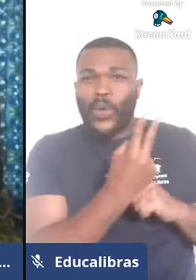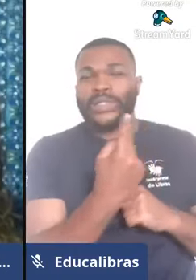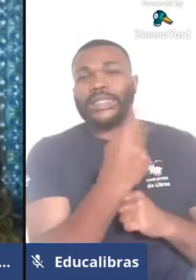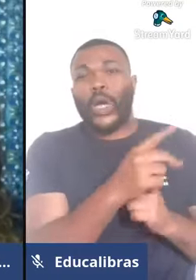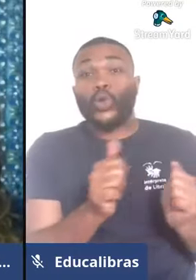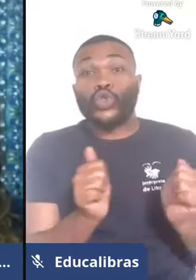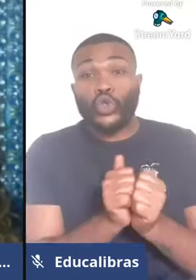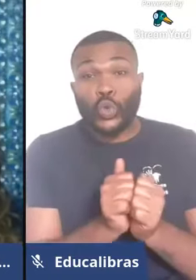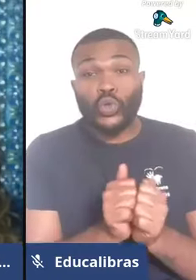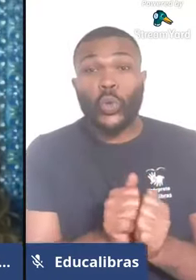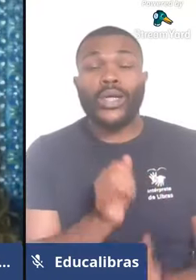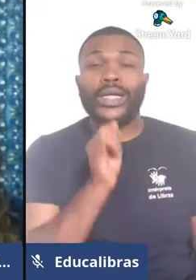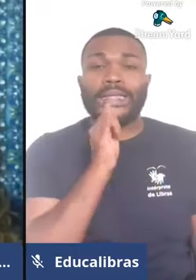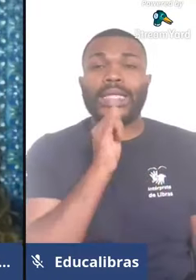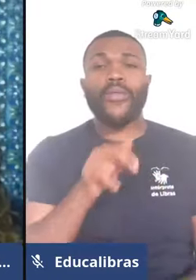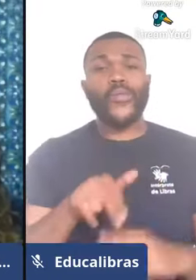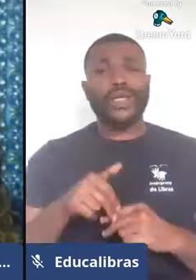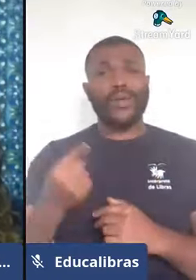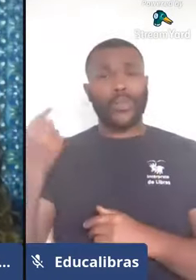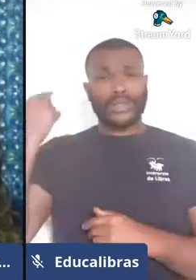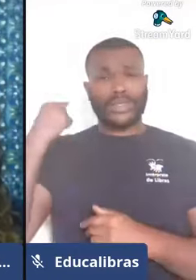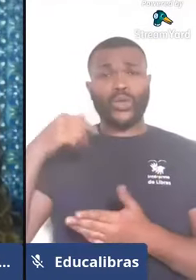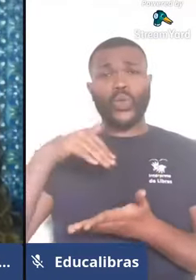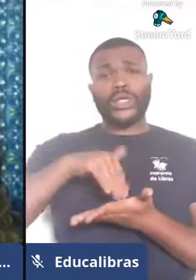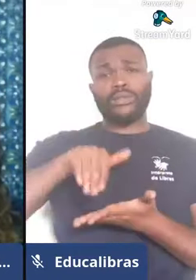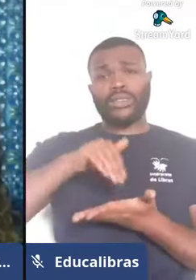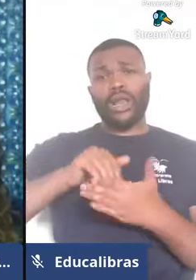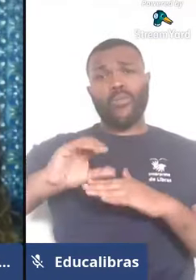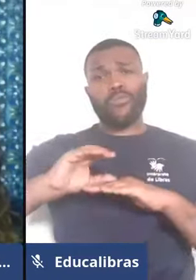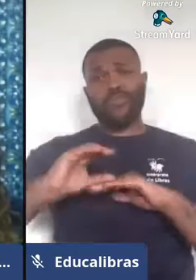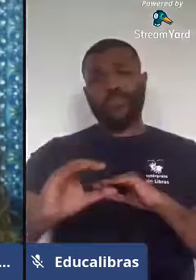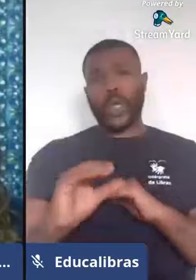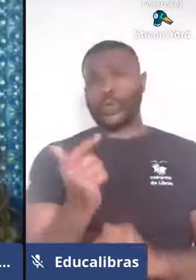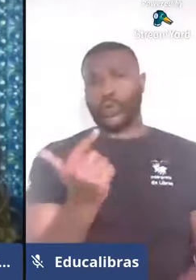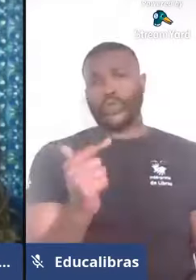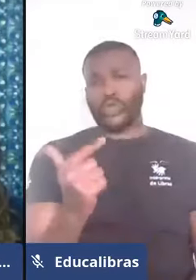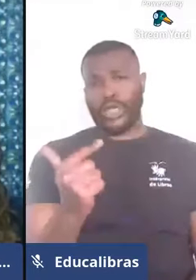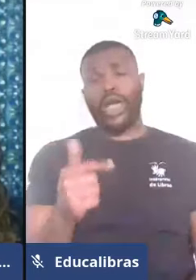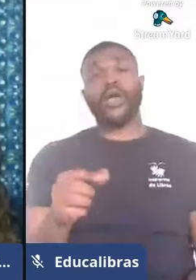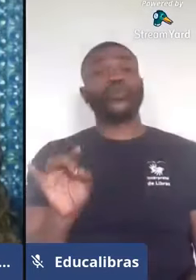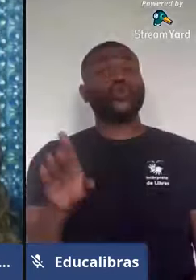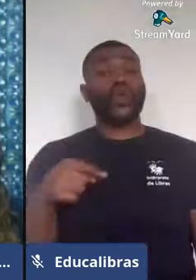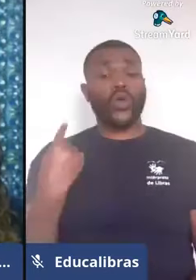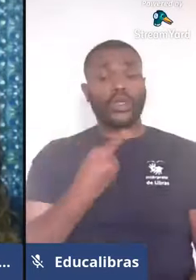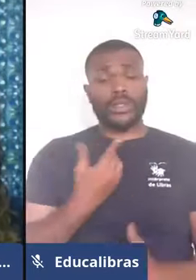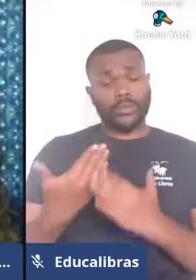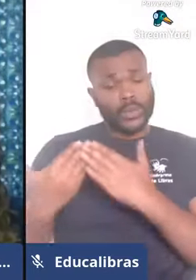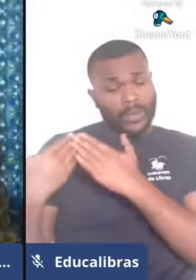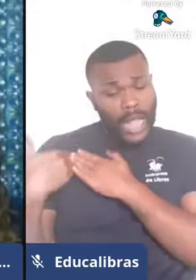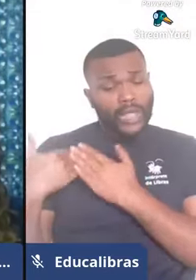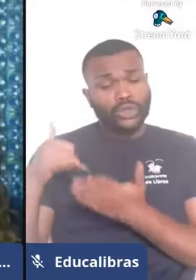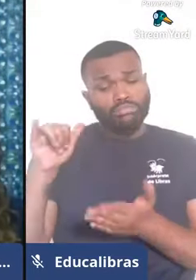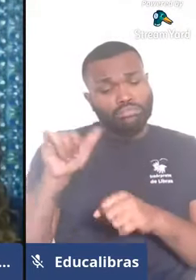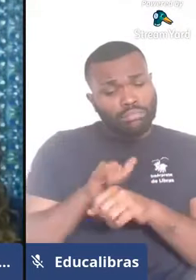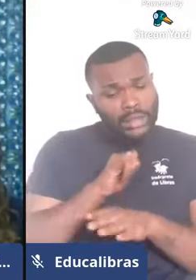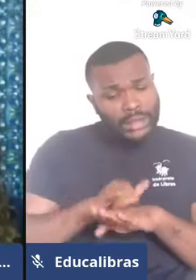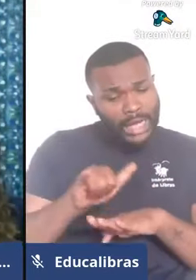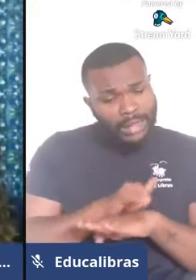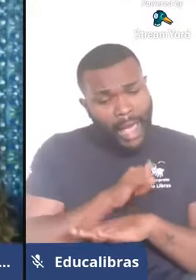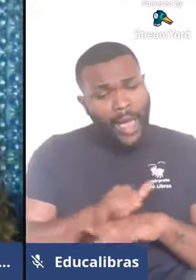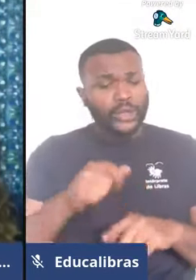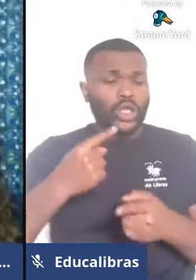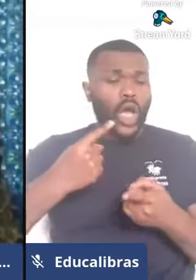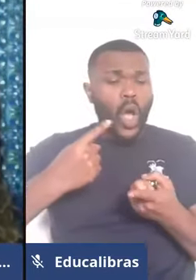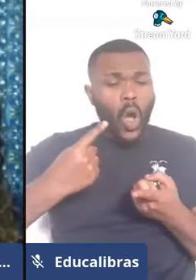papel era de articulação, e a gente chegou trazendo um tema que era um desafio para a maioria das outras secretarias, e a gente não